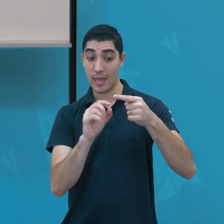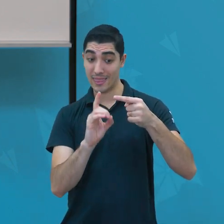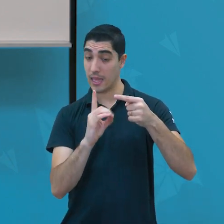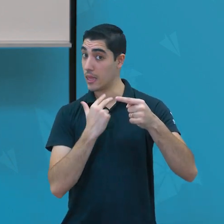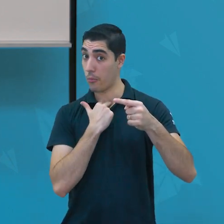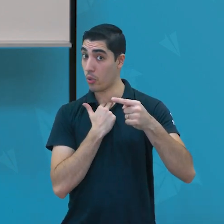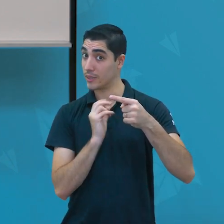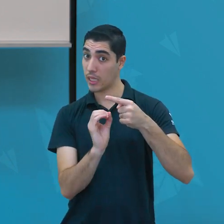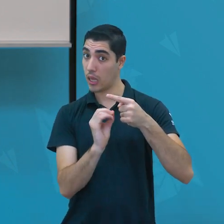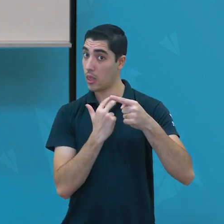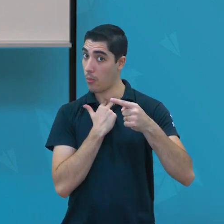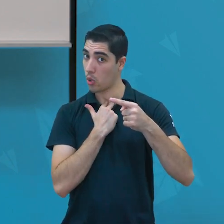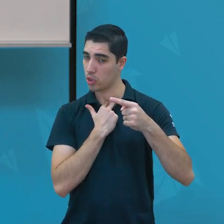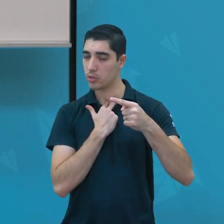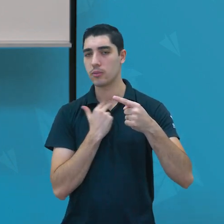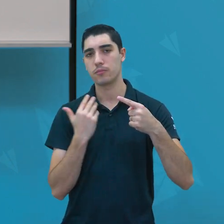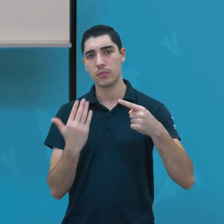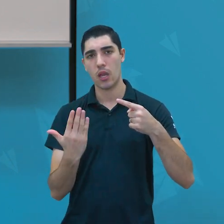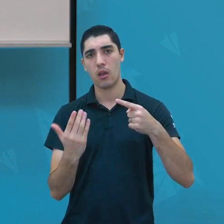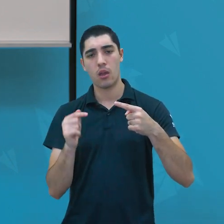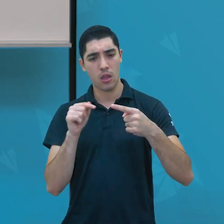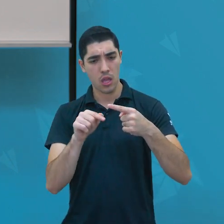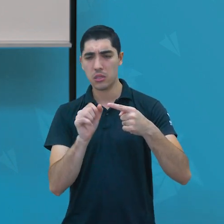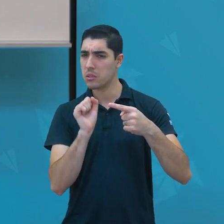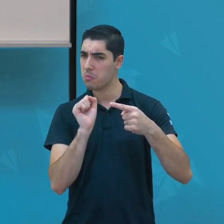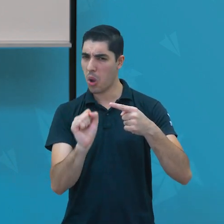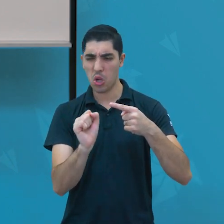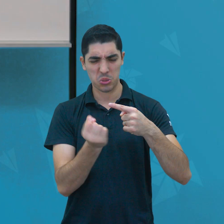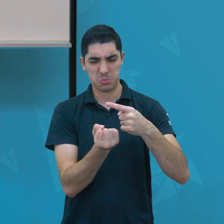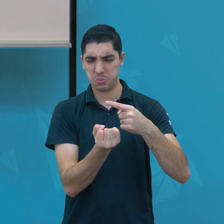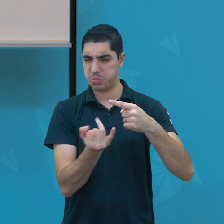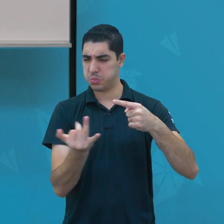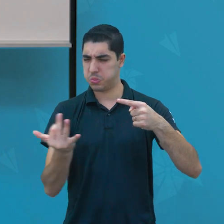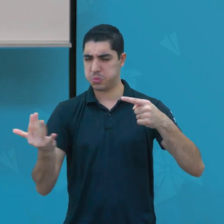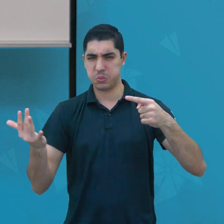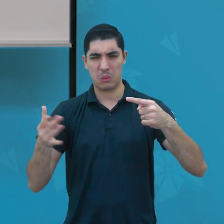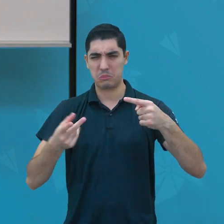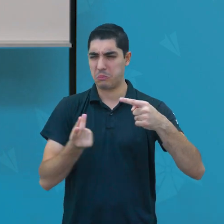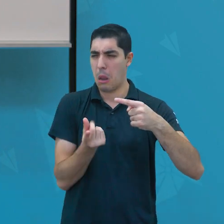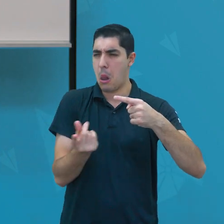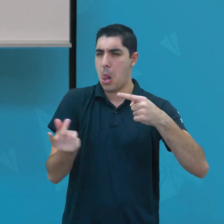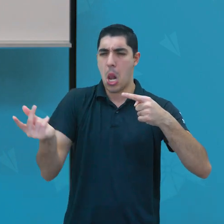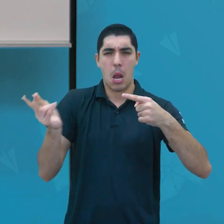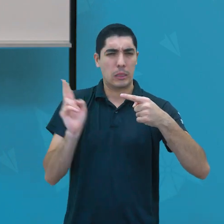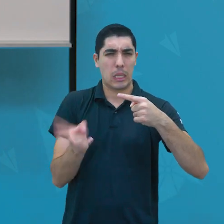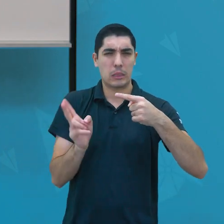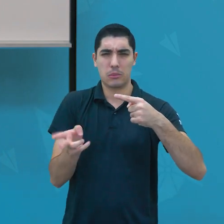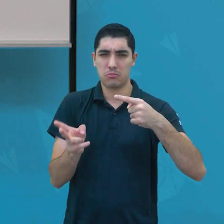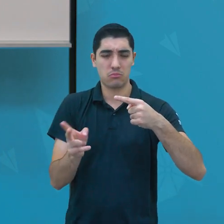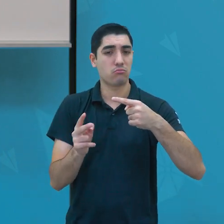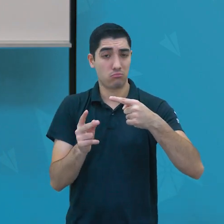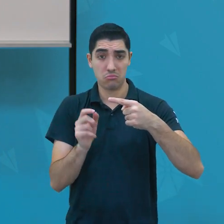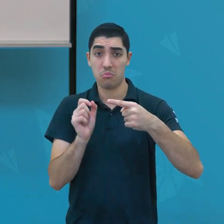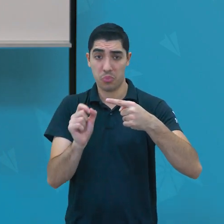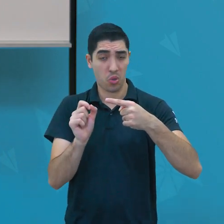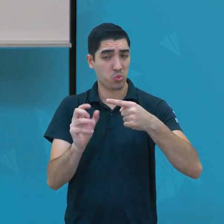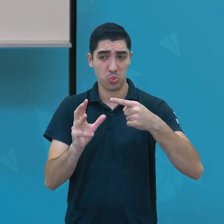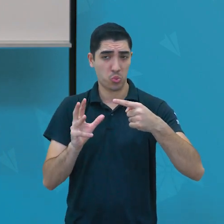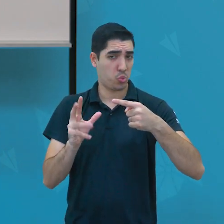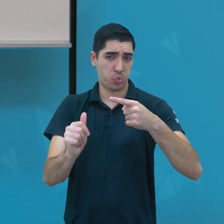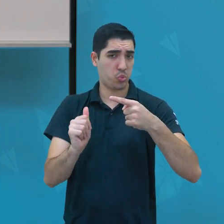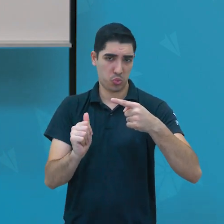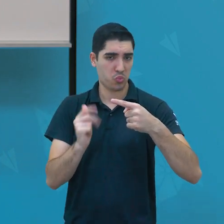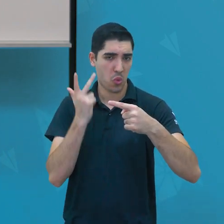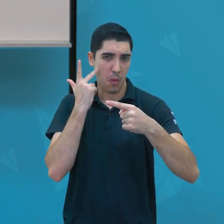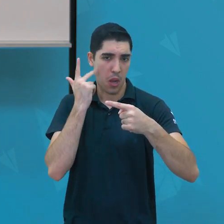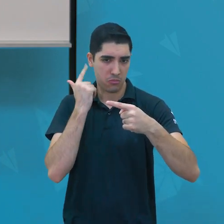pode ser 0, aqui eu posso ter números, eu posso ter até o infinito aqui. Até o infinito, tanto numerador quanto denominador, de forma